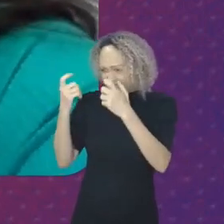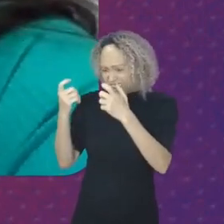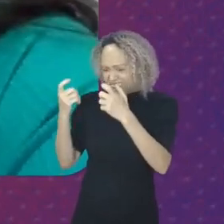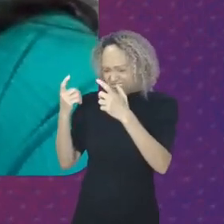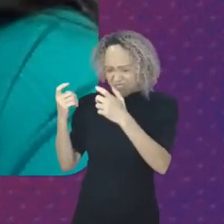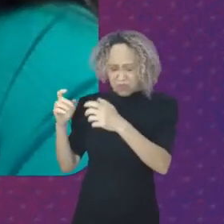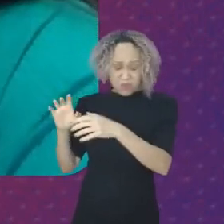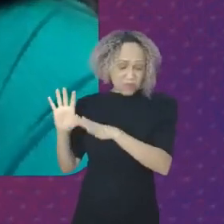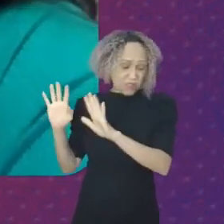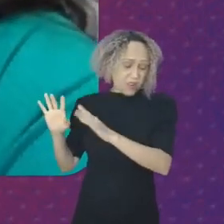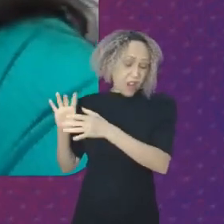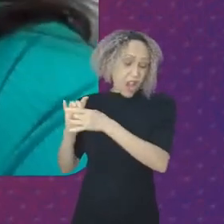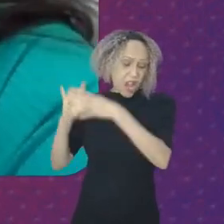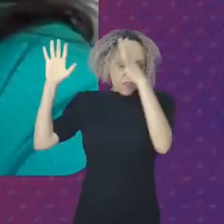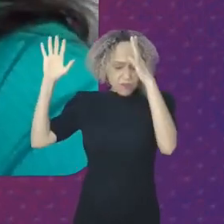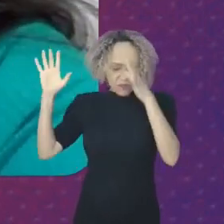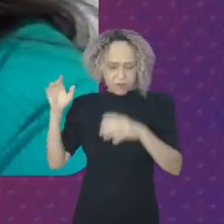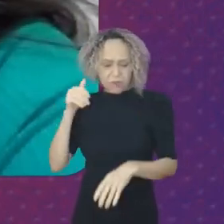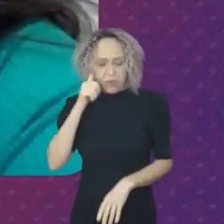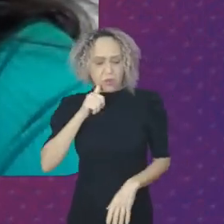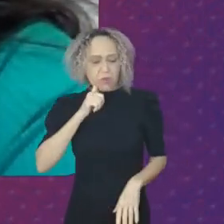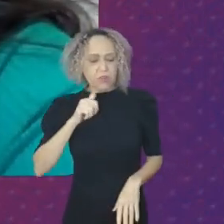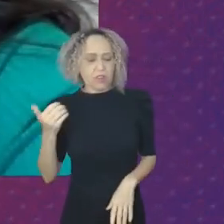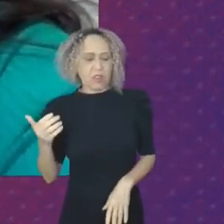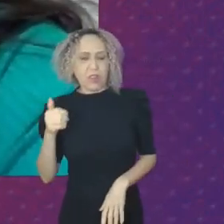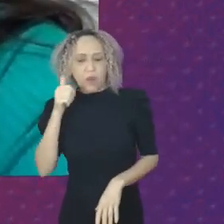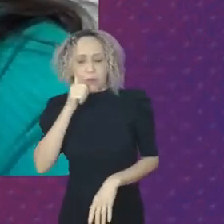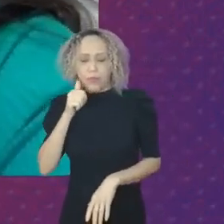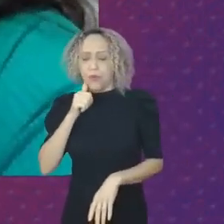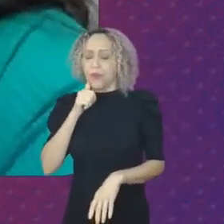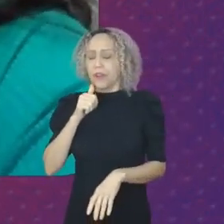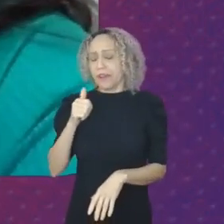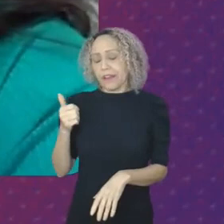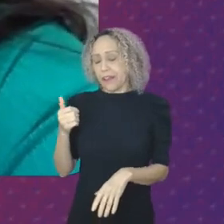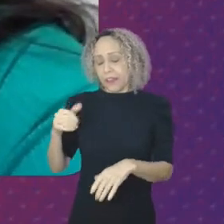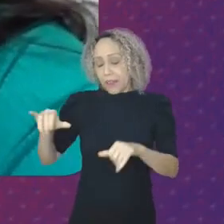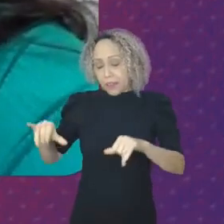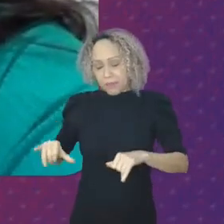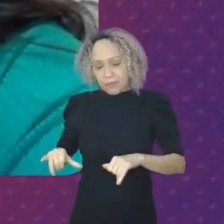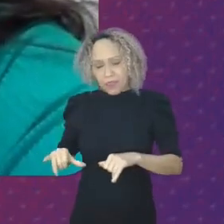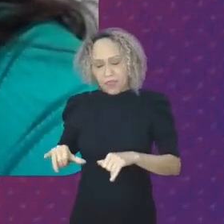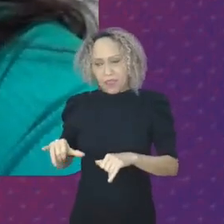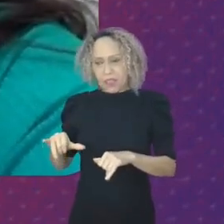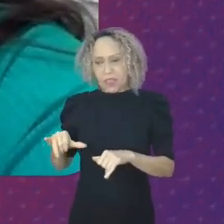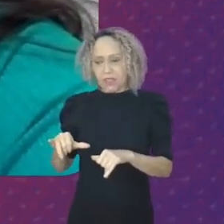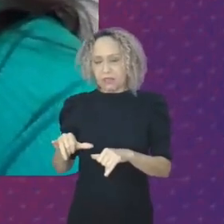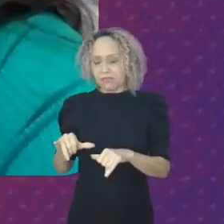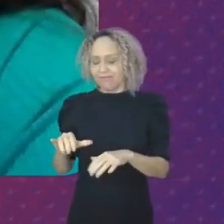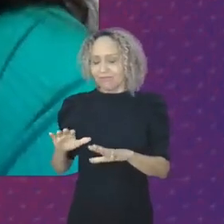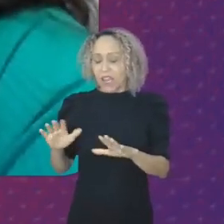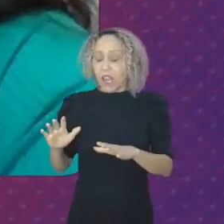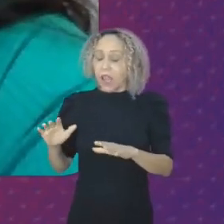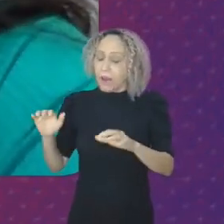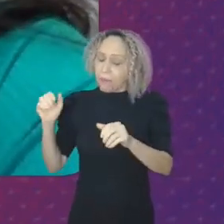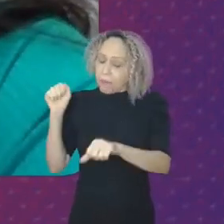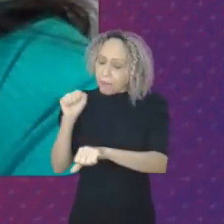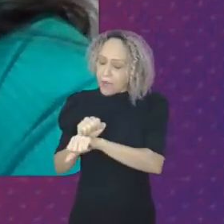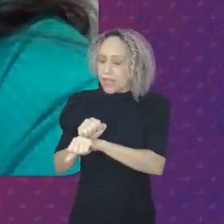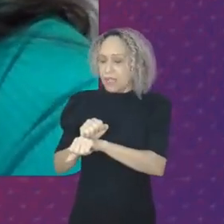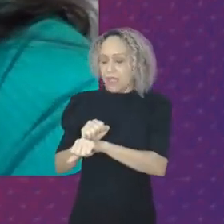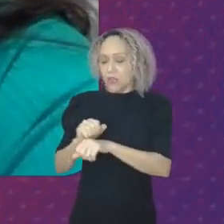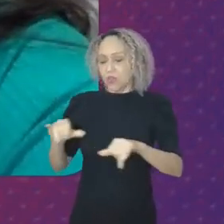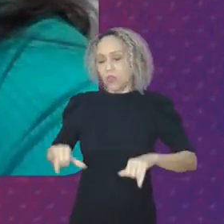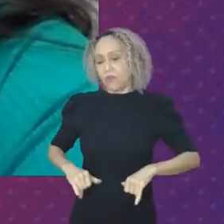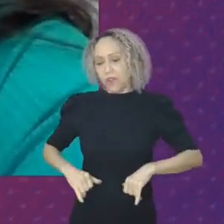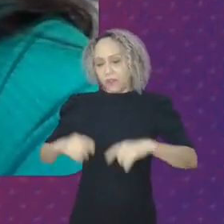essa questão da reestruturação da Central de Atendimento à Mulher como uma das prioridades do governo Lula, como uma das prioridades da